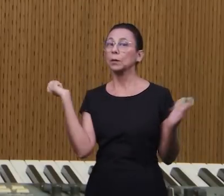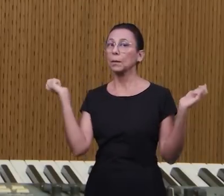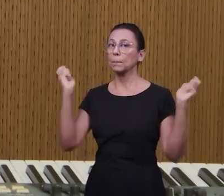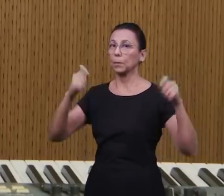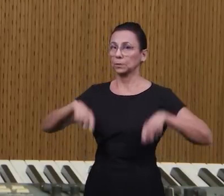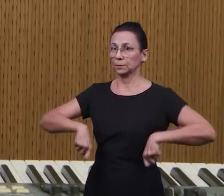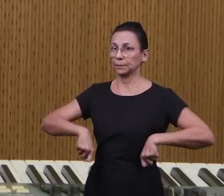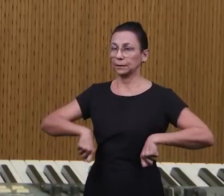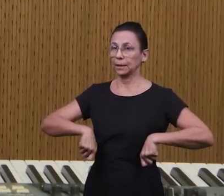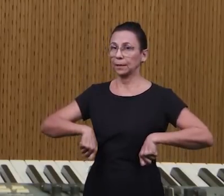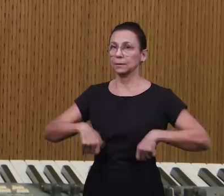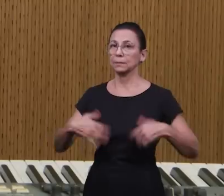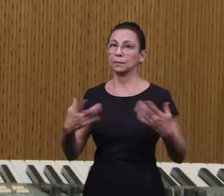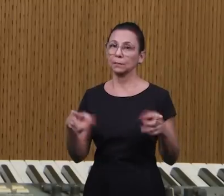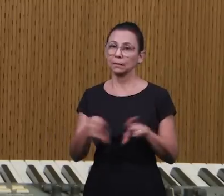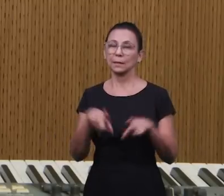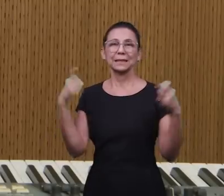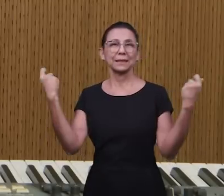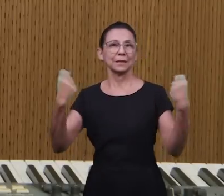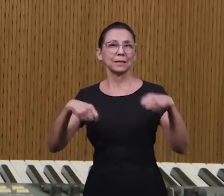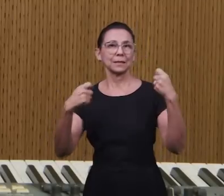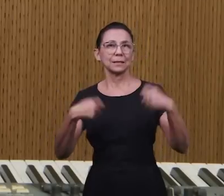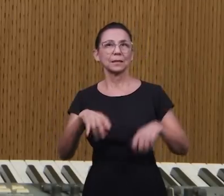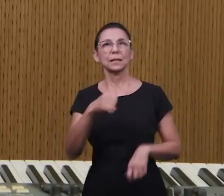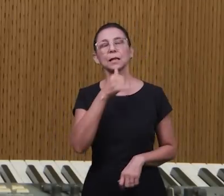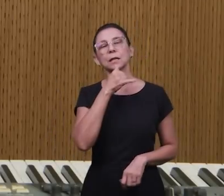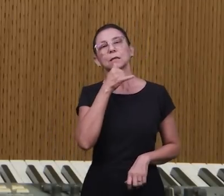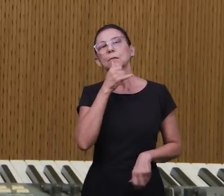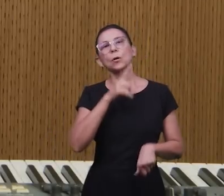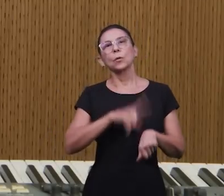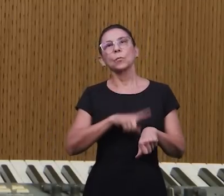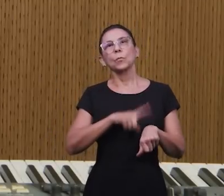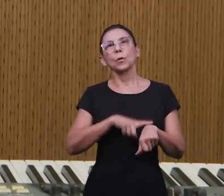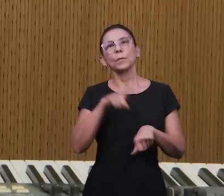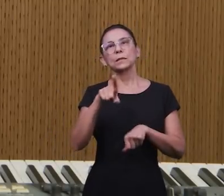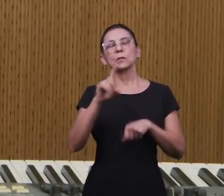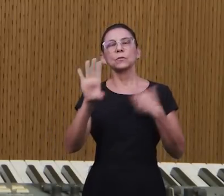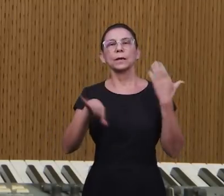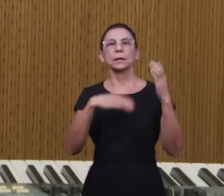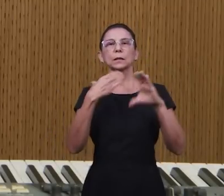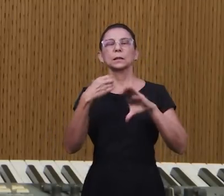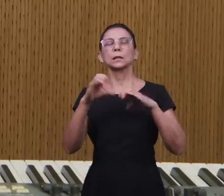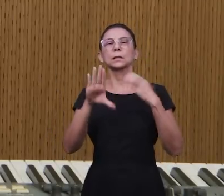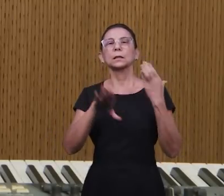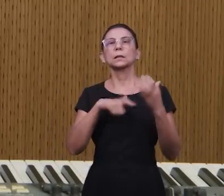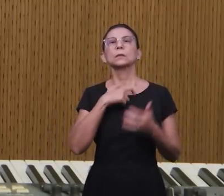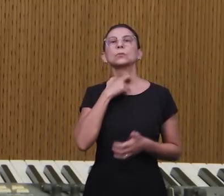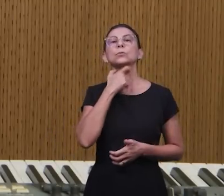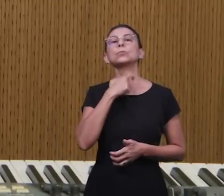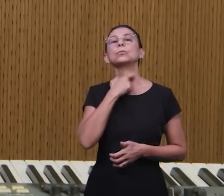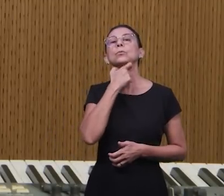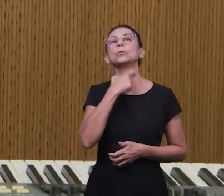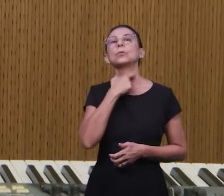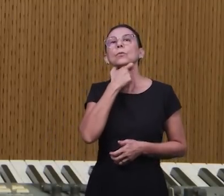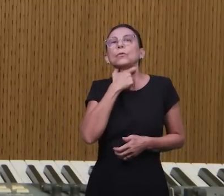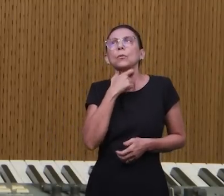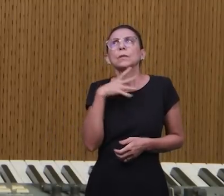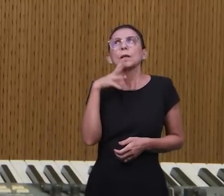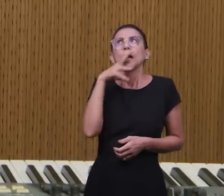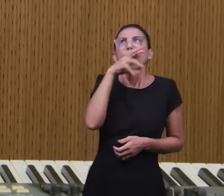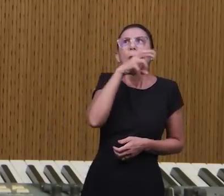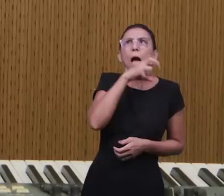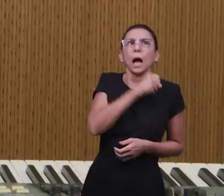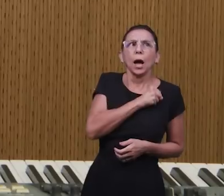necessárias. Exemplo, no momento em que você estiver cantando um hino, que tem uma frase muito rápida e você tem um espaço muito